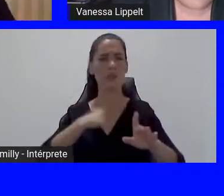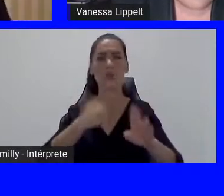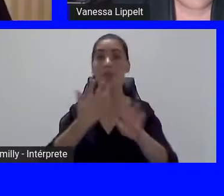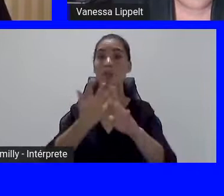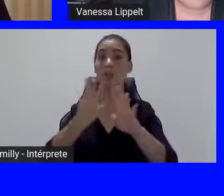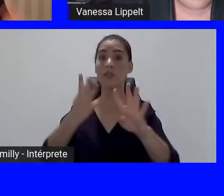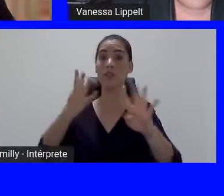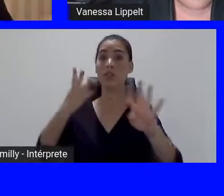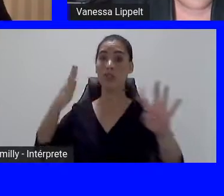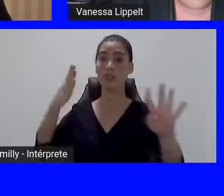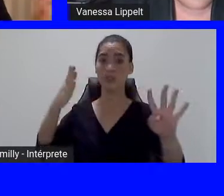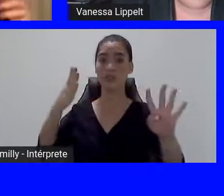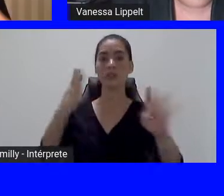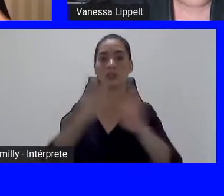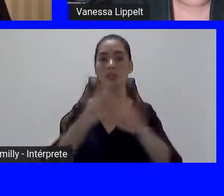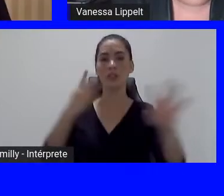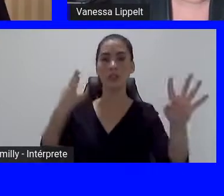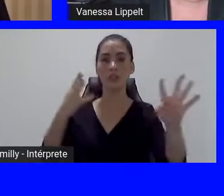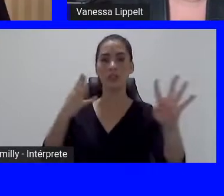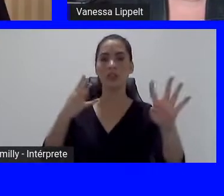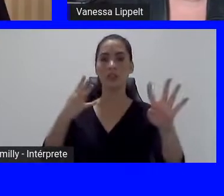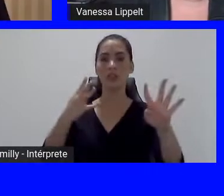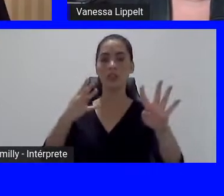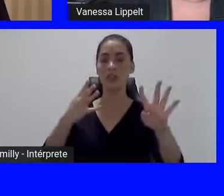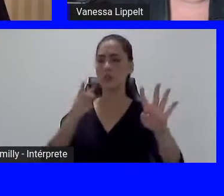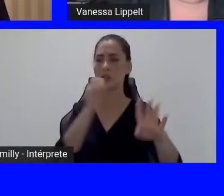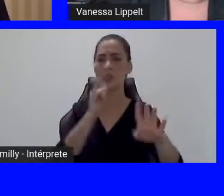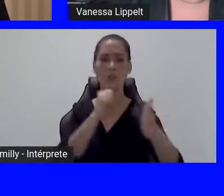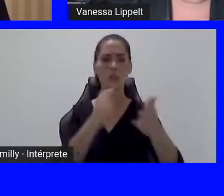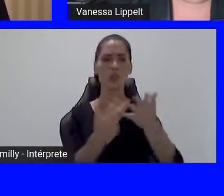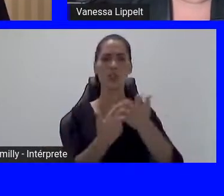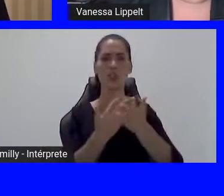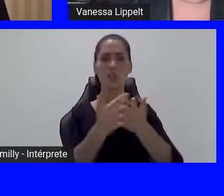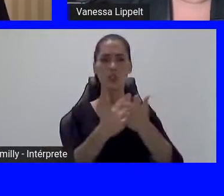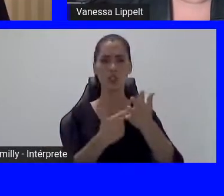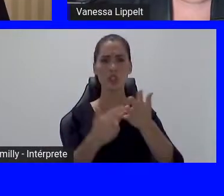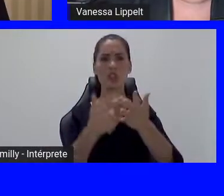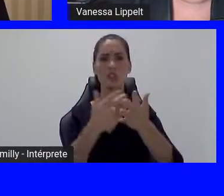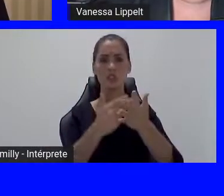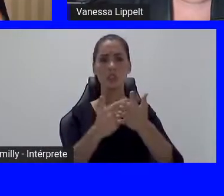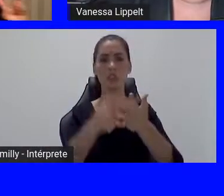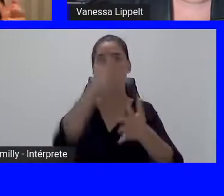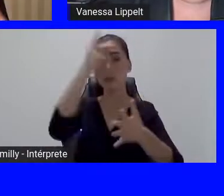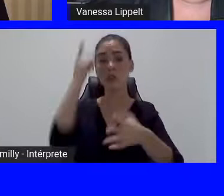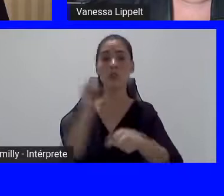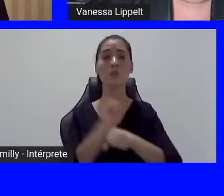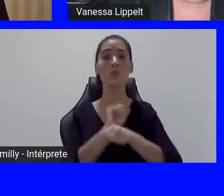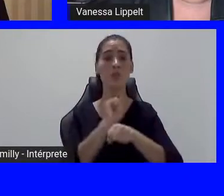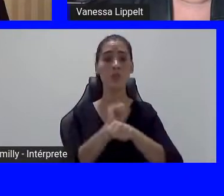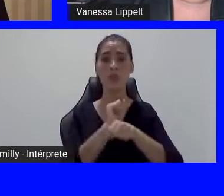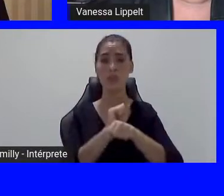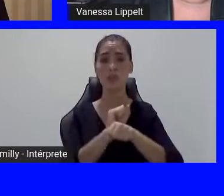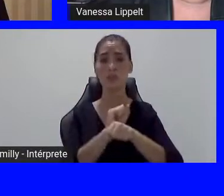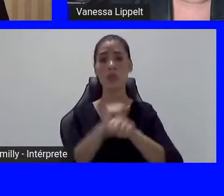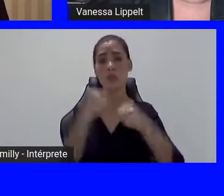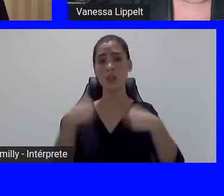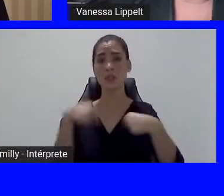que ser suspensas em função, obviamente, da contaminação do vírus, né, da